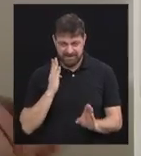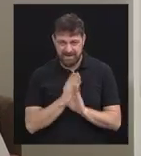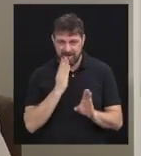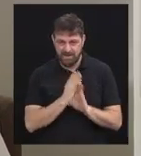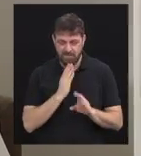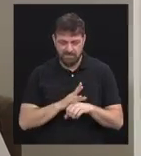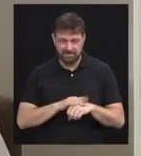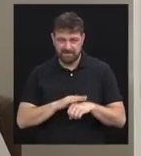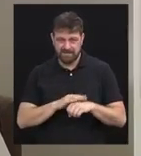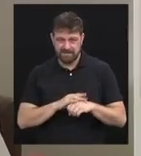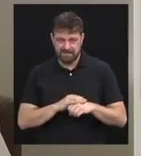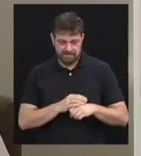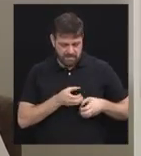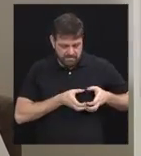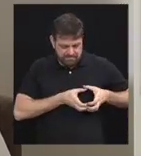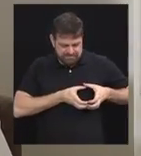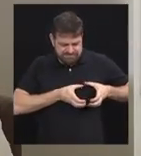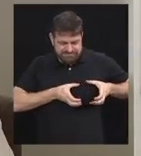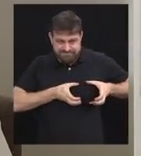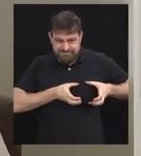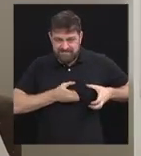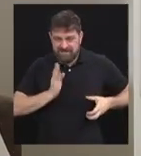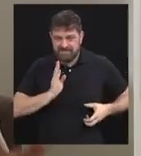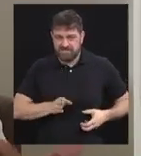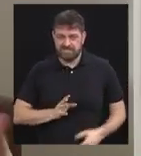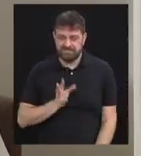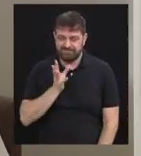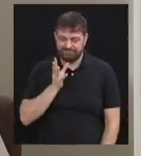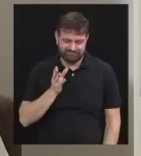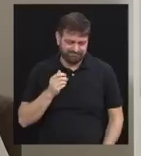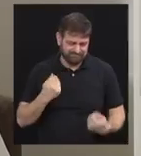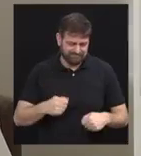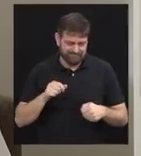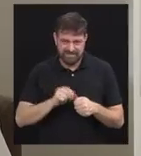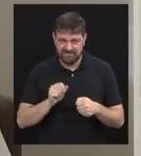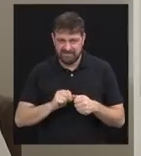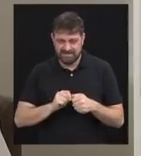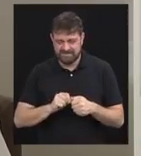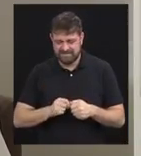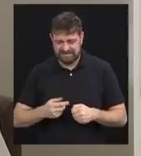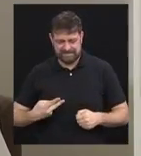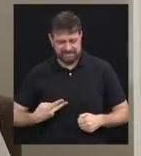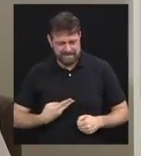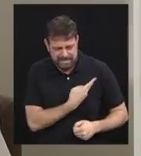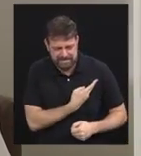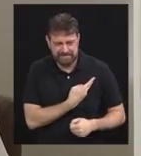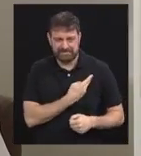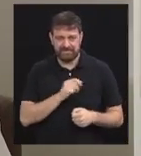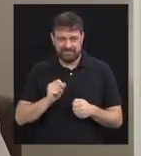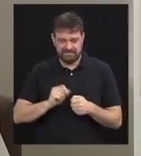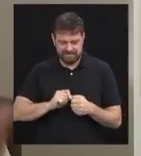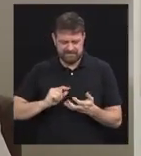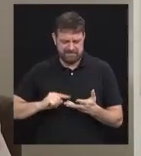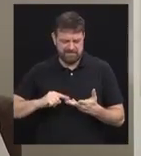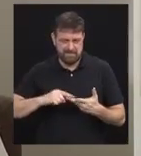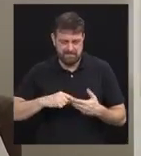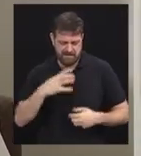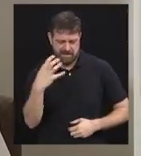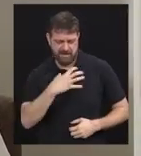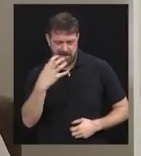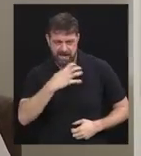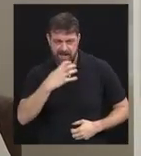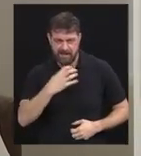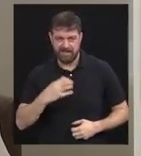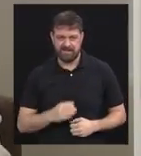o tratamento acaba ficando mais caro porque vai ter que fazer uma série de procedimentos com químio,